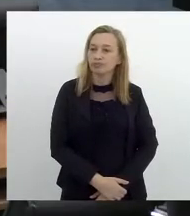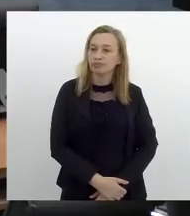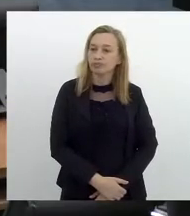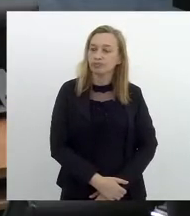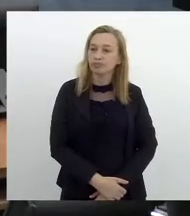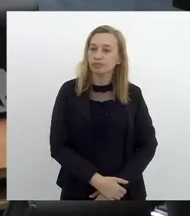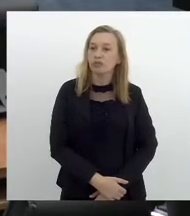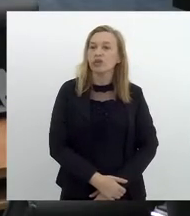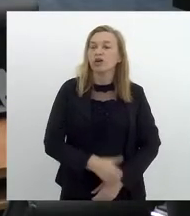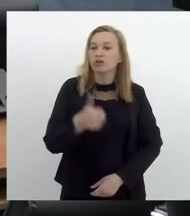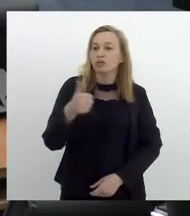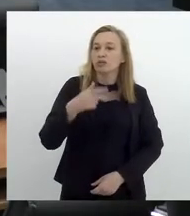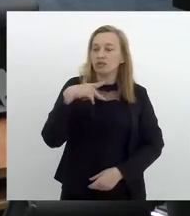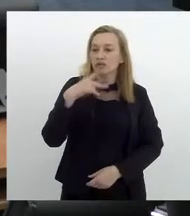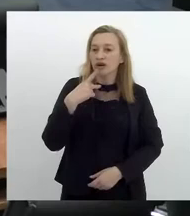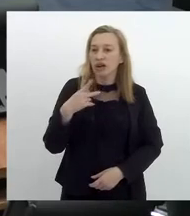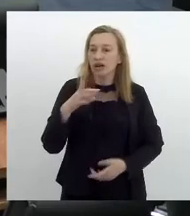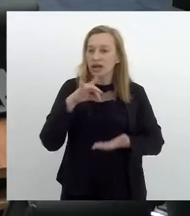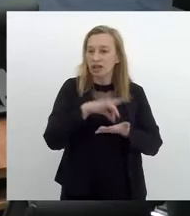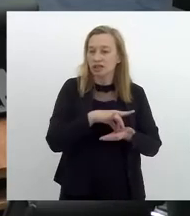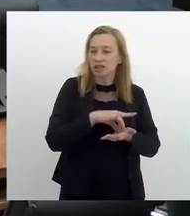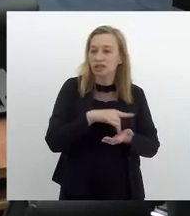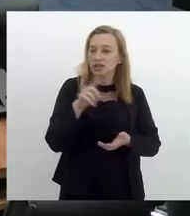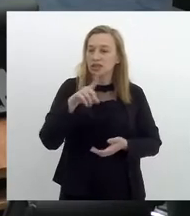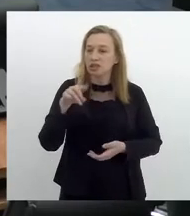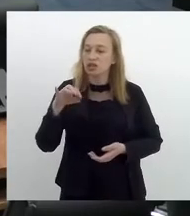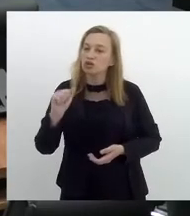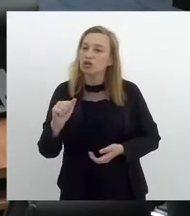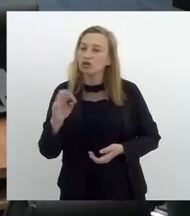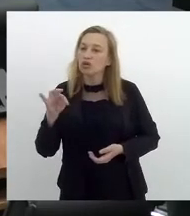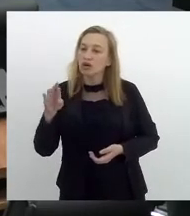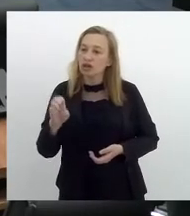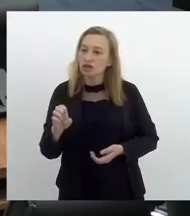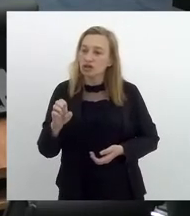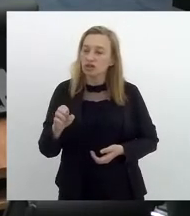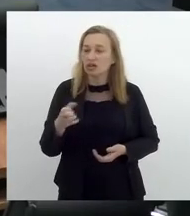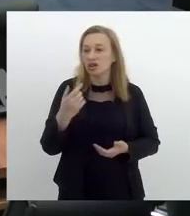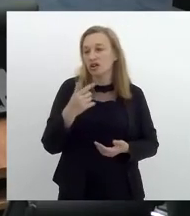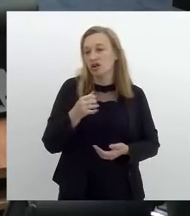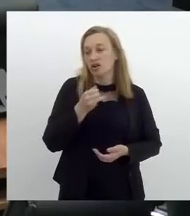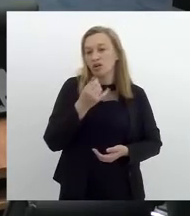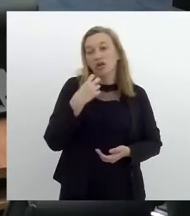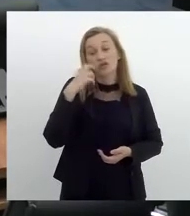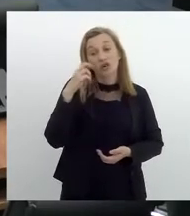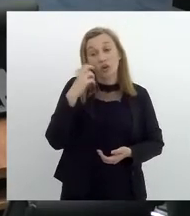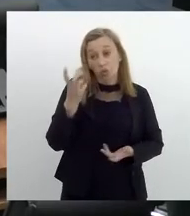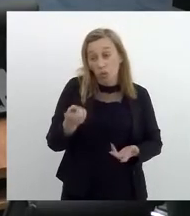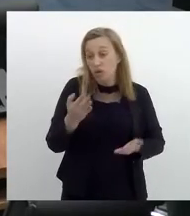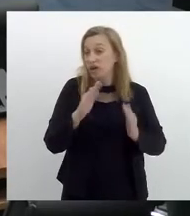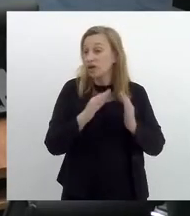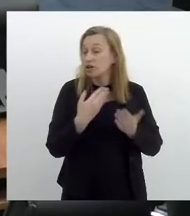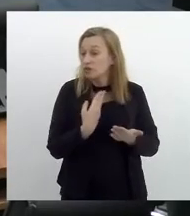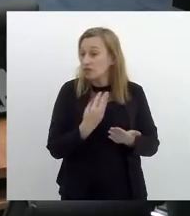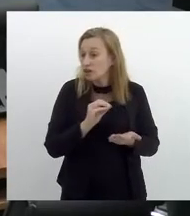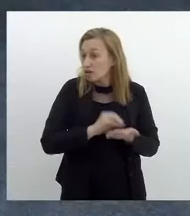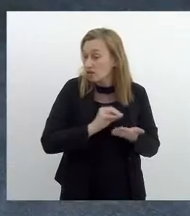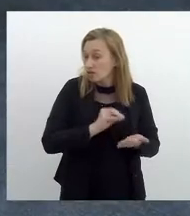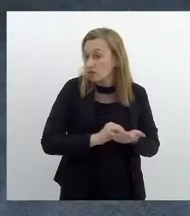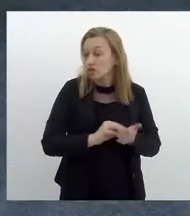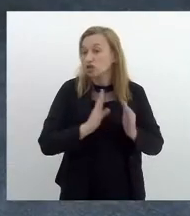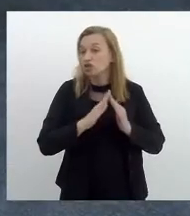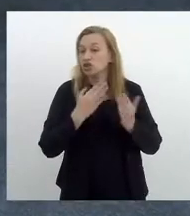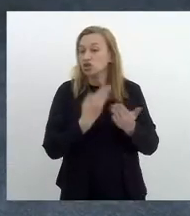Primeiro, pode dizer que a realidade da Zona Oeste é uma falta total de escola de segundo grau. Dizer que quando as escolas são